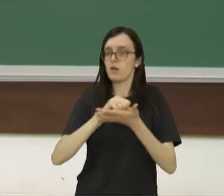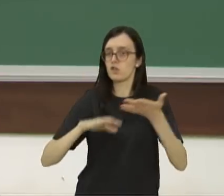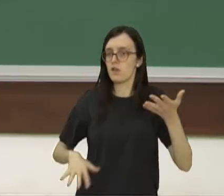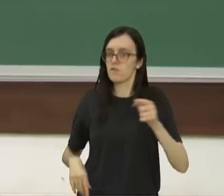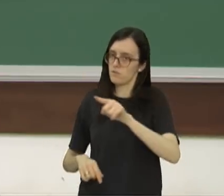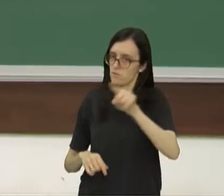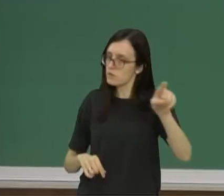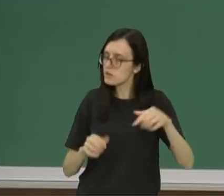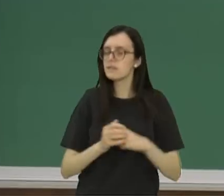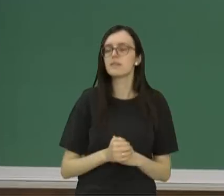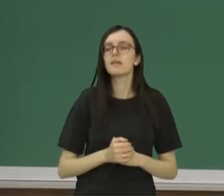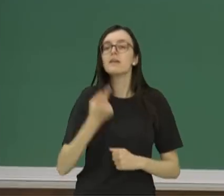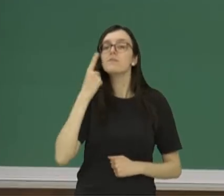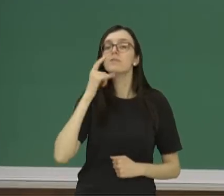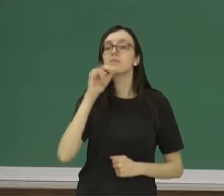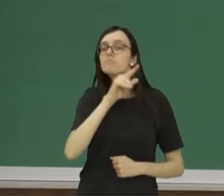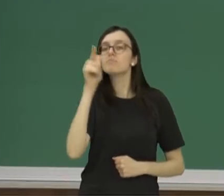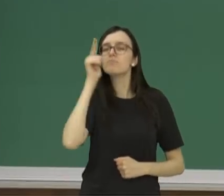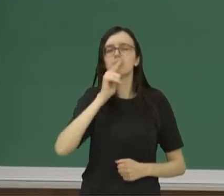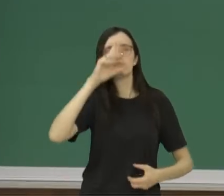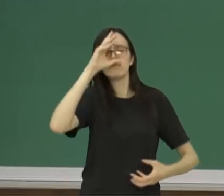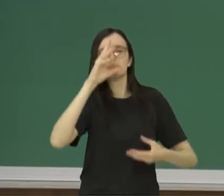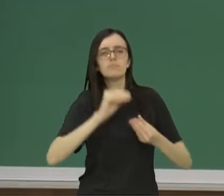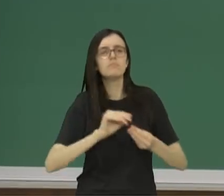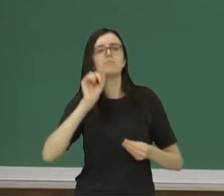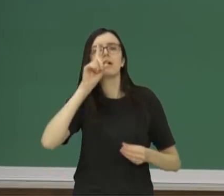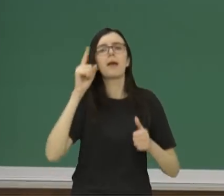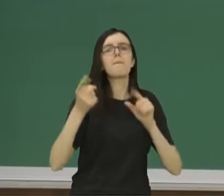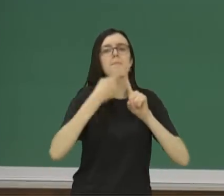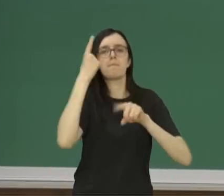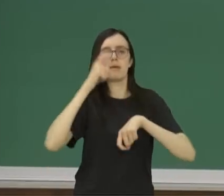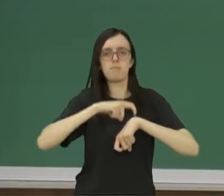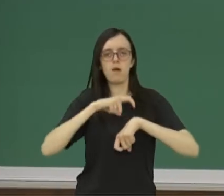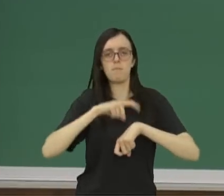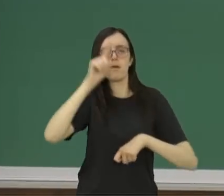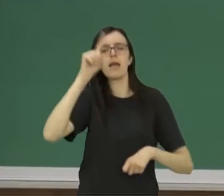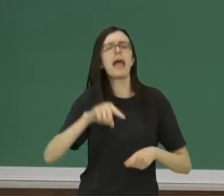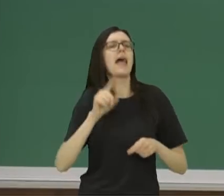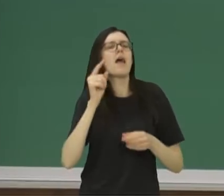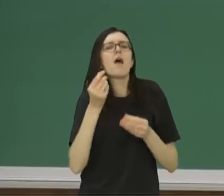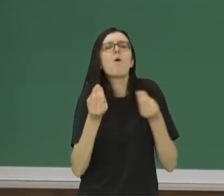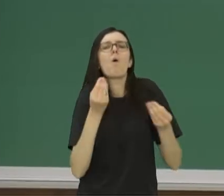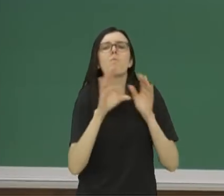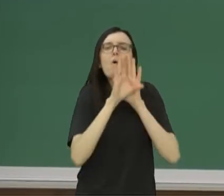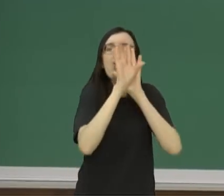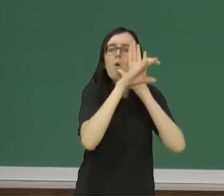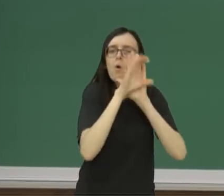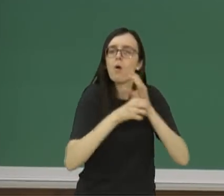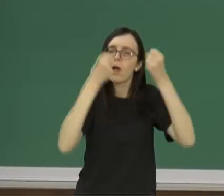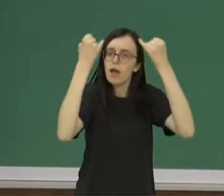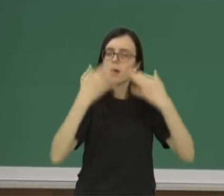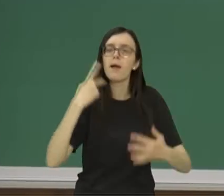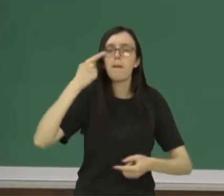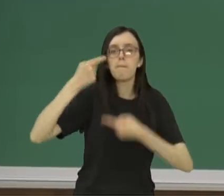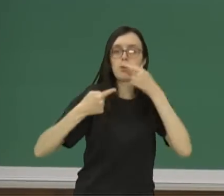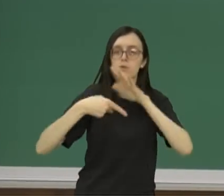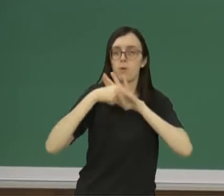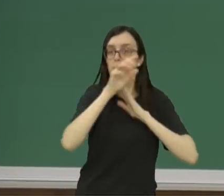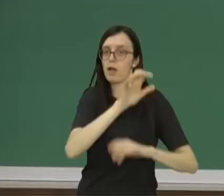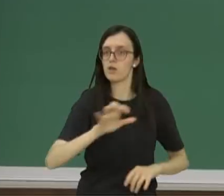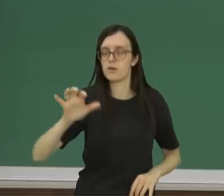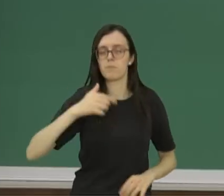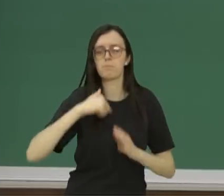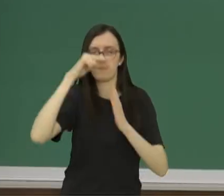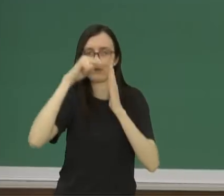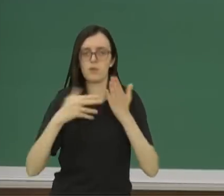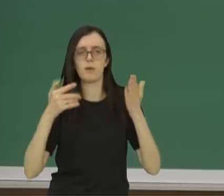com vocês para ver se vocês conseguiram compreender esse primeiro momento aí de conceituação de políticas regionais. Então vou ler